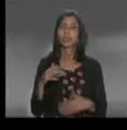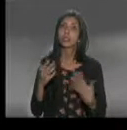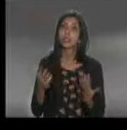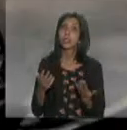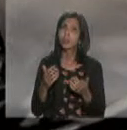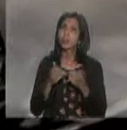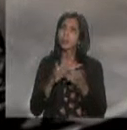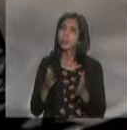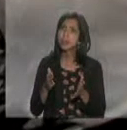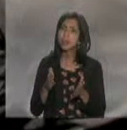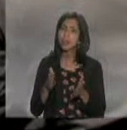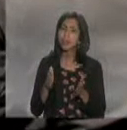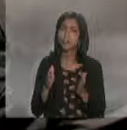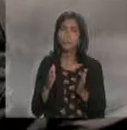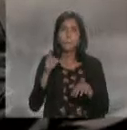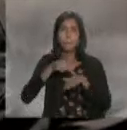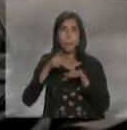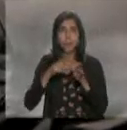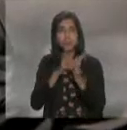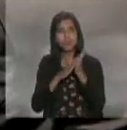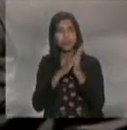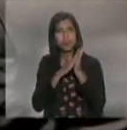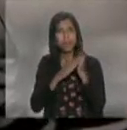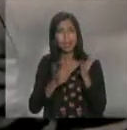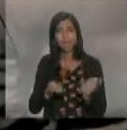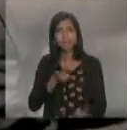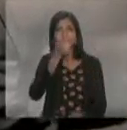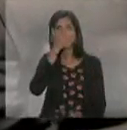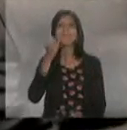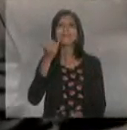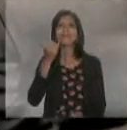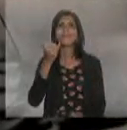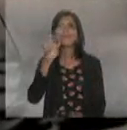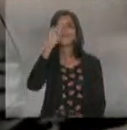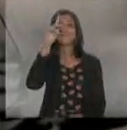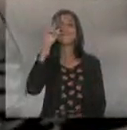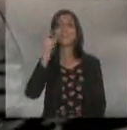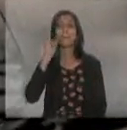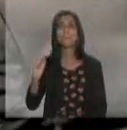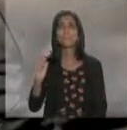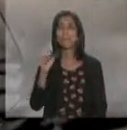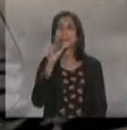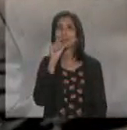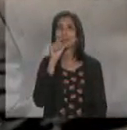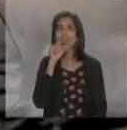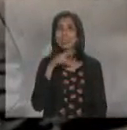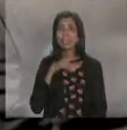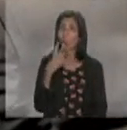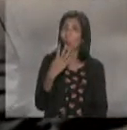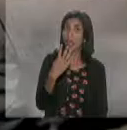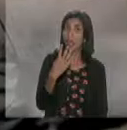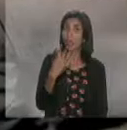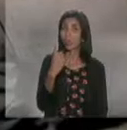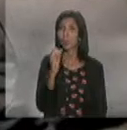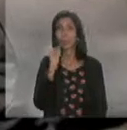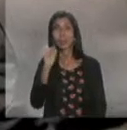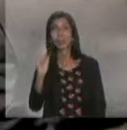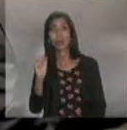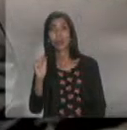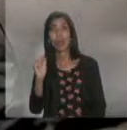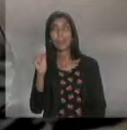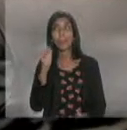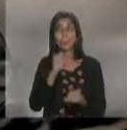E eu comecei a lixar pedra lá. Aí eu matei um passarinho. Meu pai tinha 4 passarinhos, então eu matei um. Aí você para de jogar